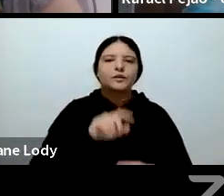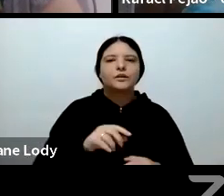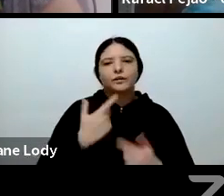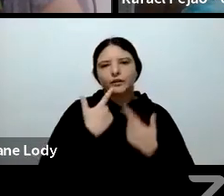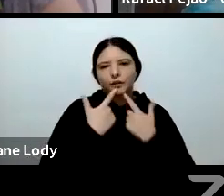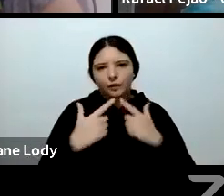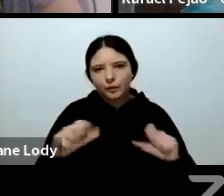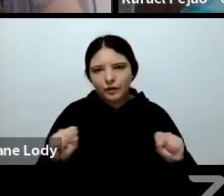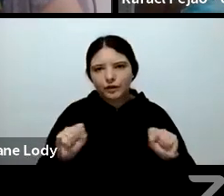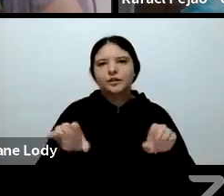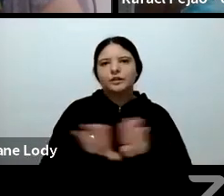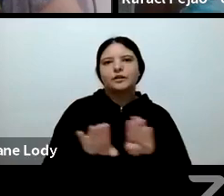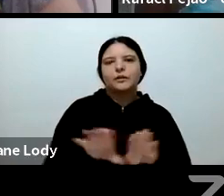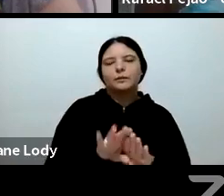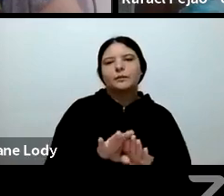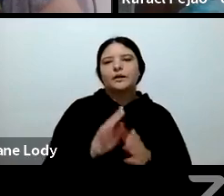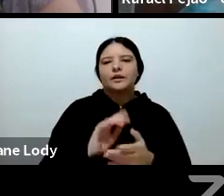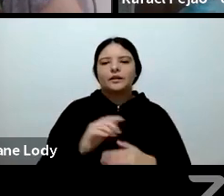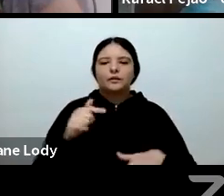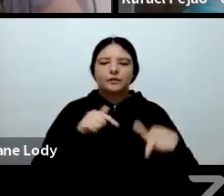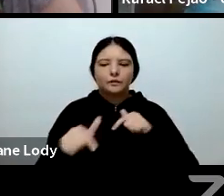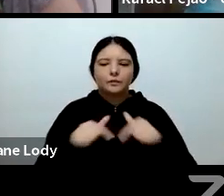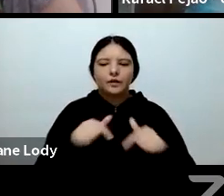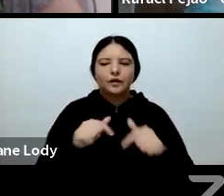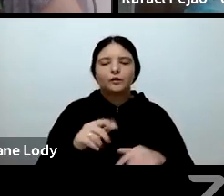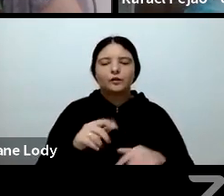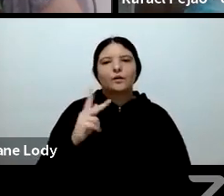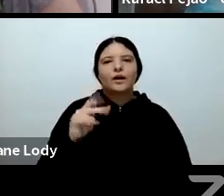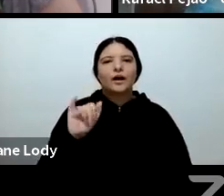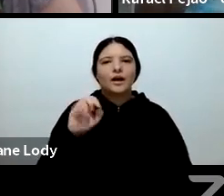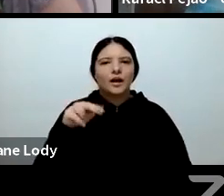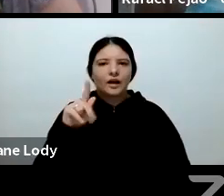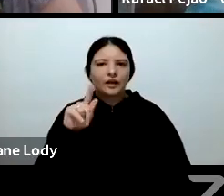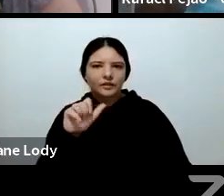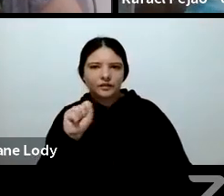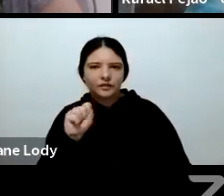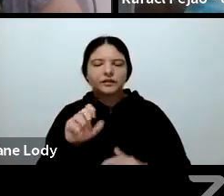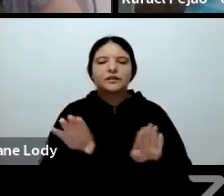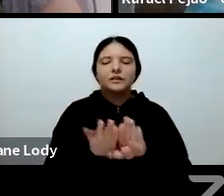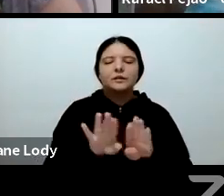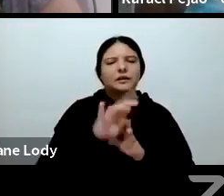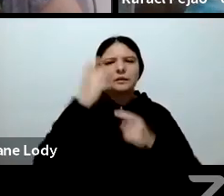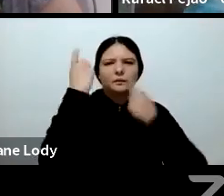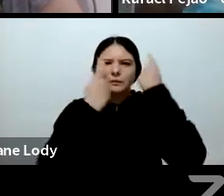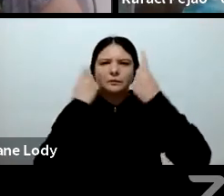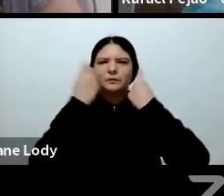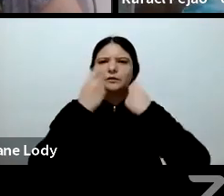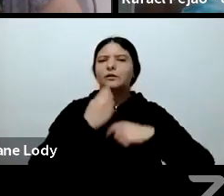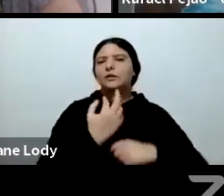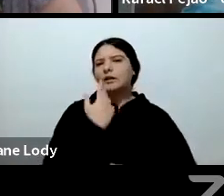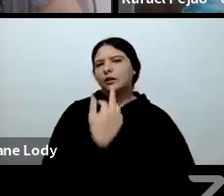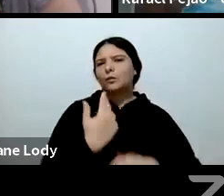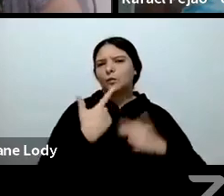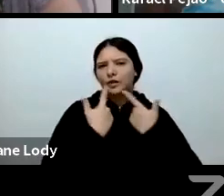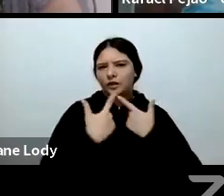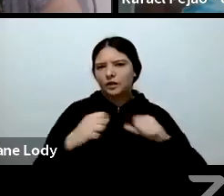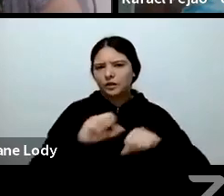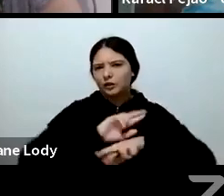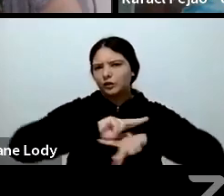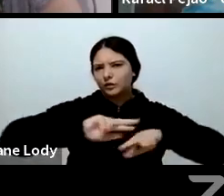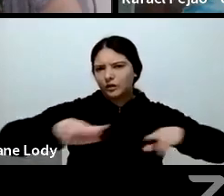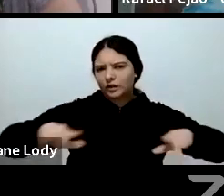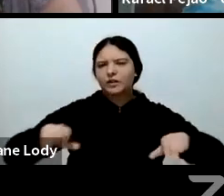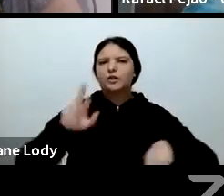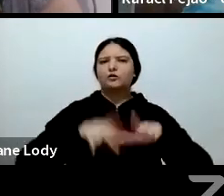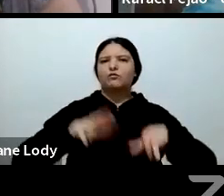trabalhos do Hymes, do Gumpertz, né? Que tinham essa preocupação com a questão da diversidade linguística, da diversidade sociocultural,